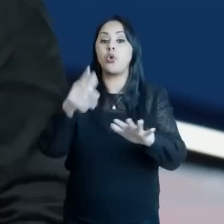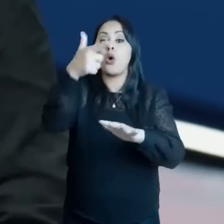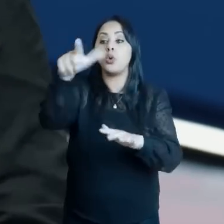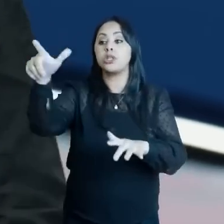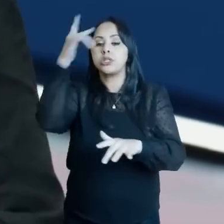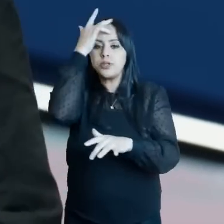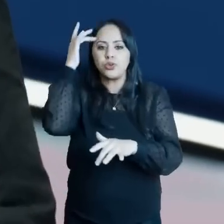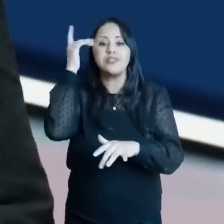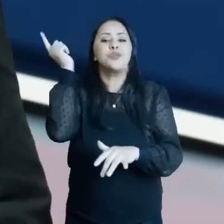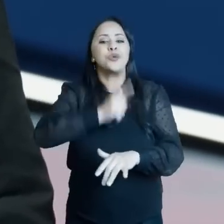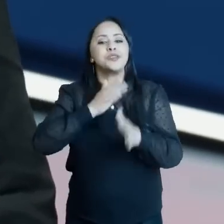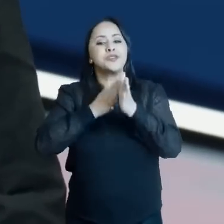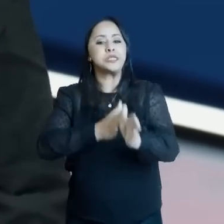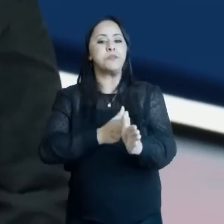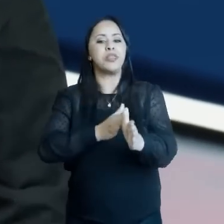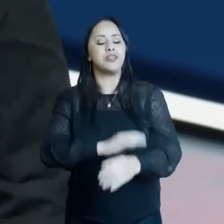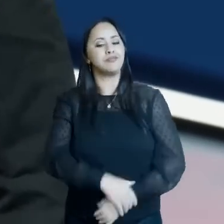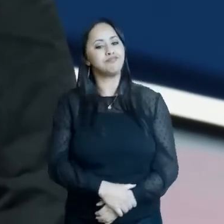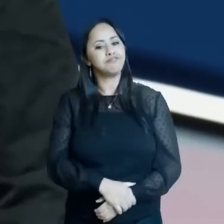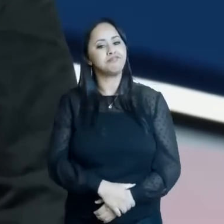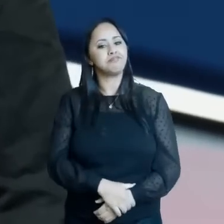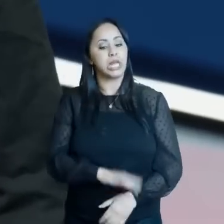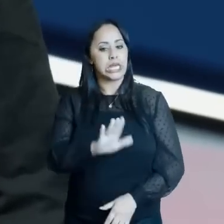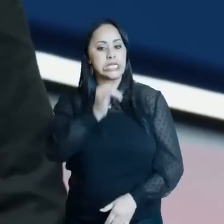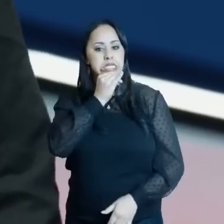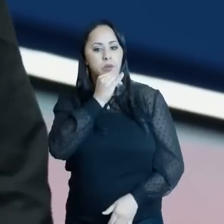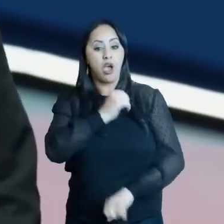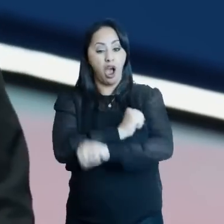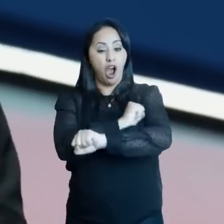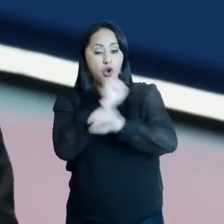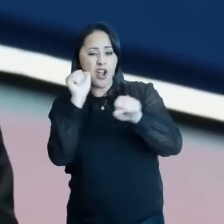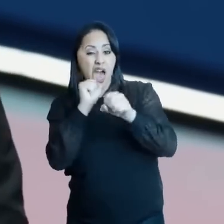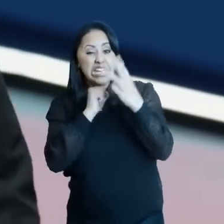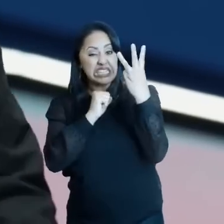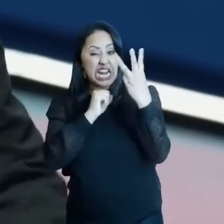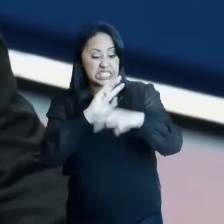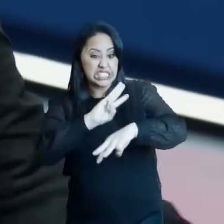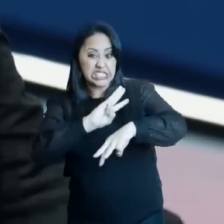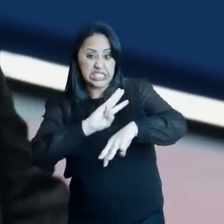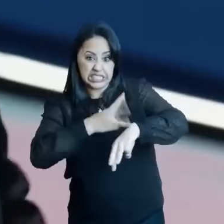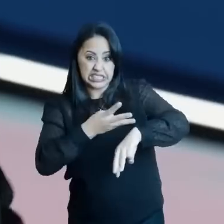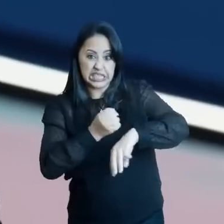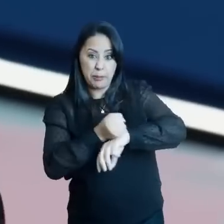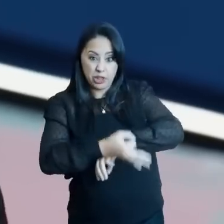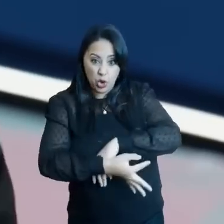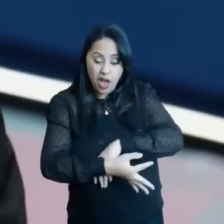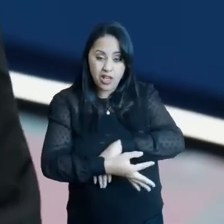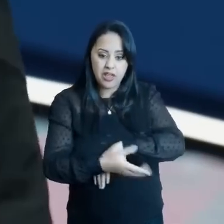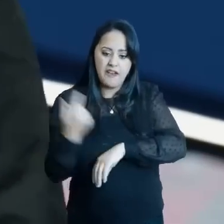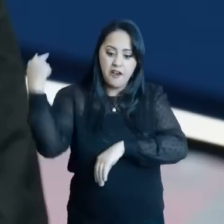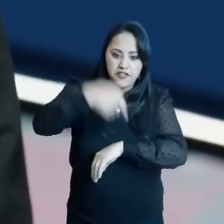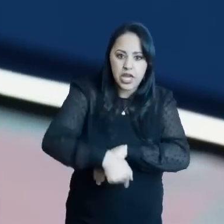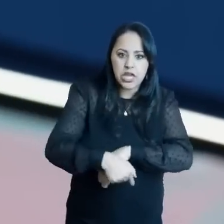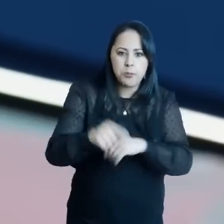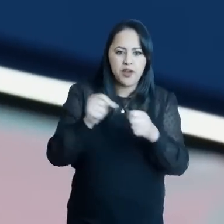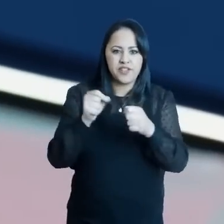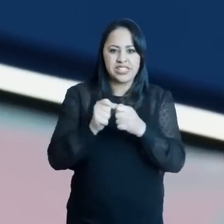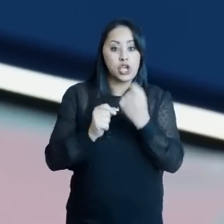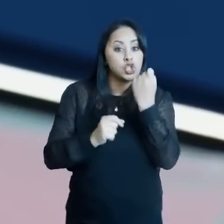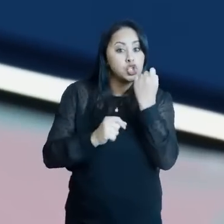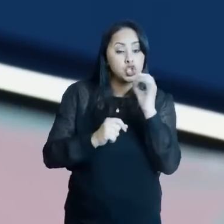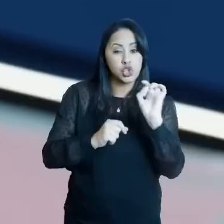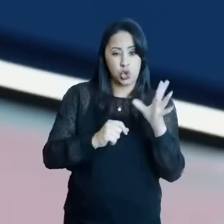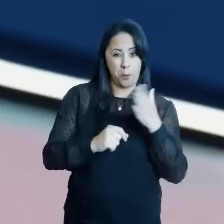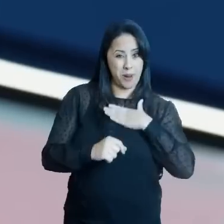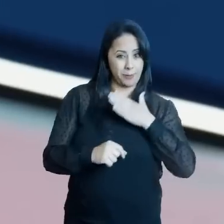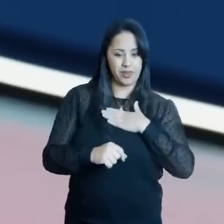ter disciplina. Por exemplo, se fosse para eu acordar, gente, 3 horas da manhã, vim aqui para fazer alguma coisa só para mim,